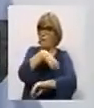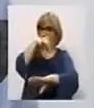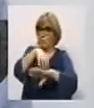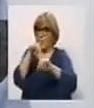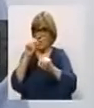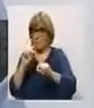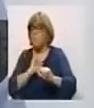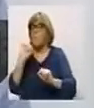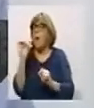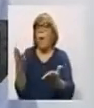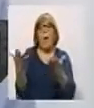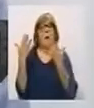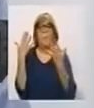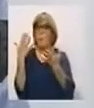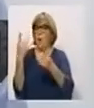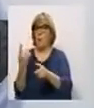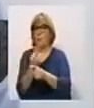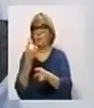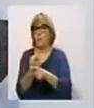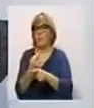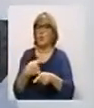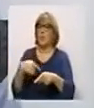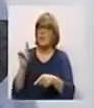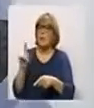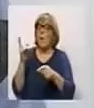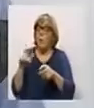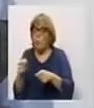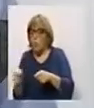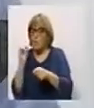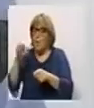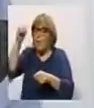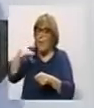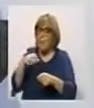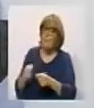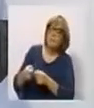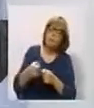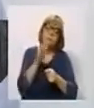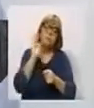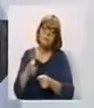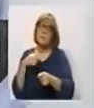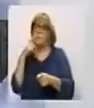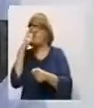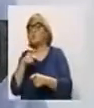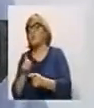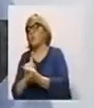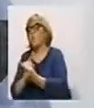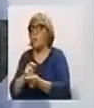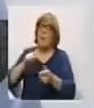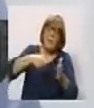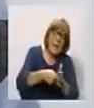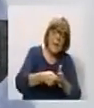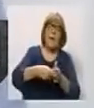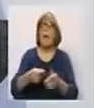processo manual. É um poste com lâmpadas que é preciso andar a transportar de um lado para o outro, sair,